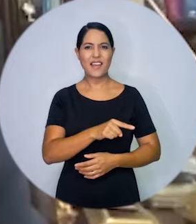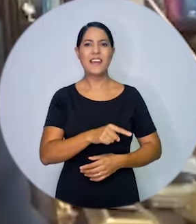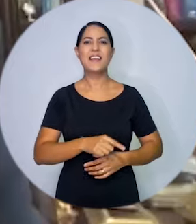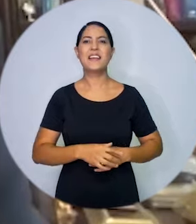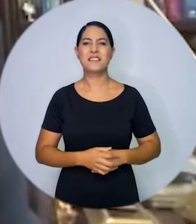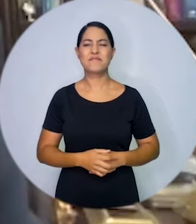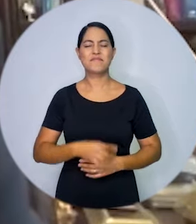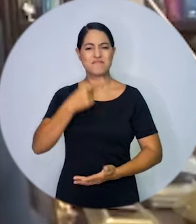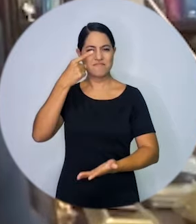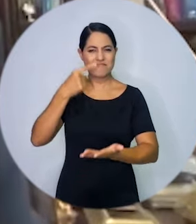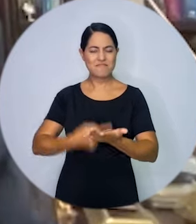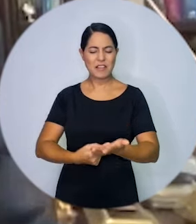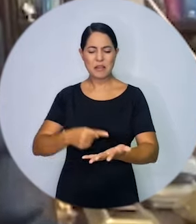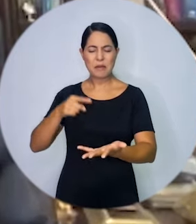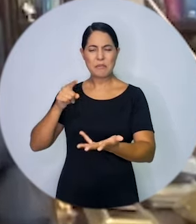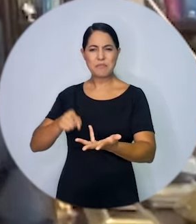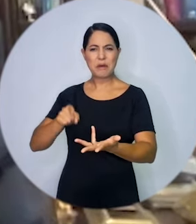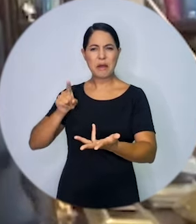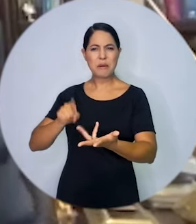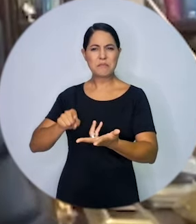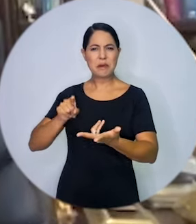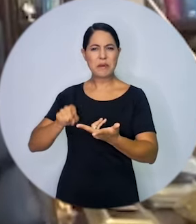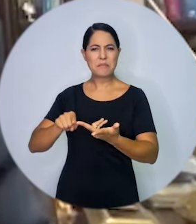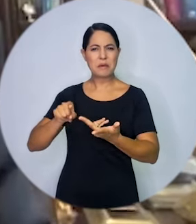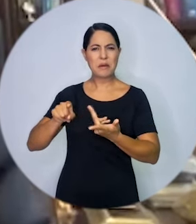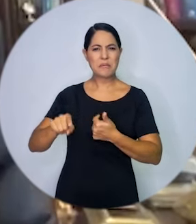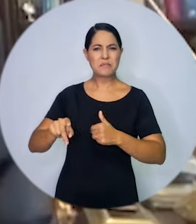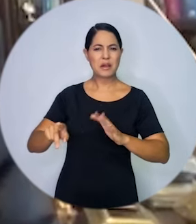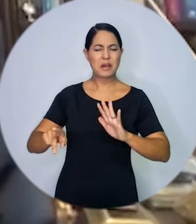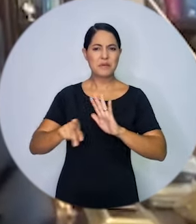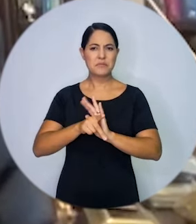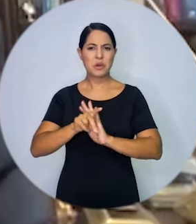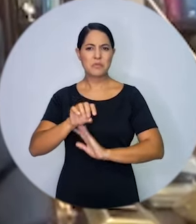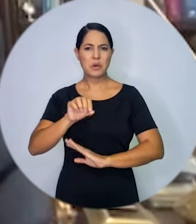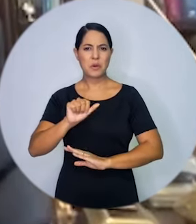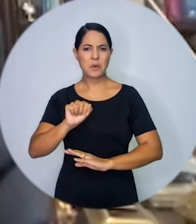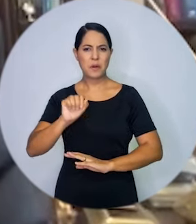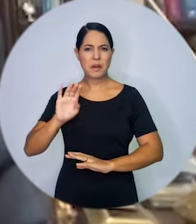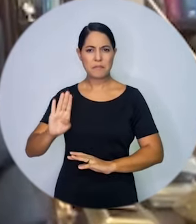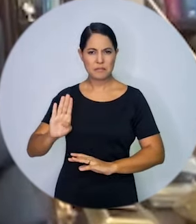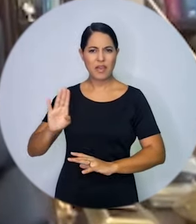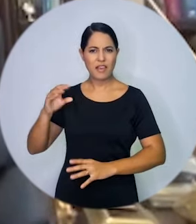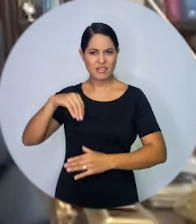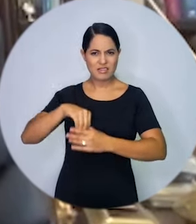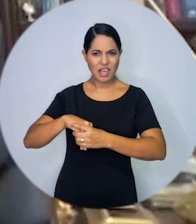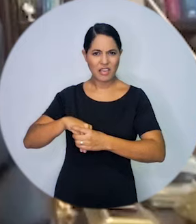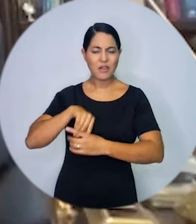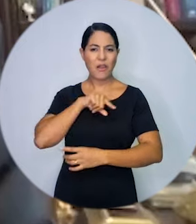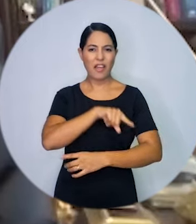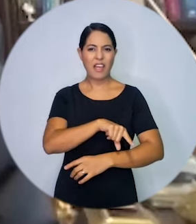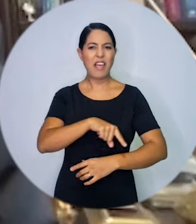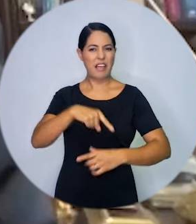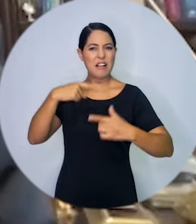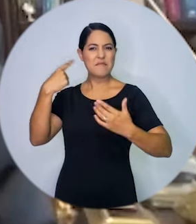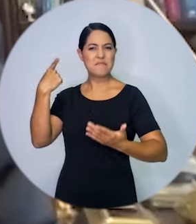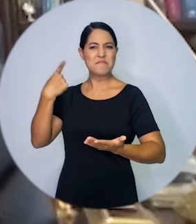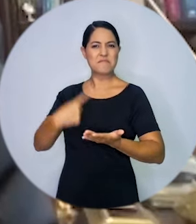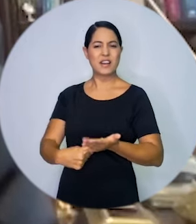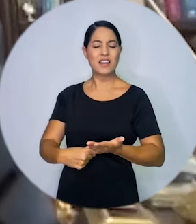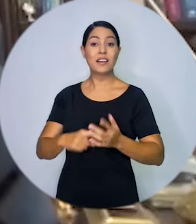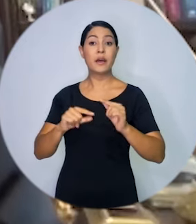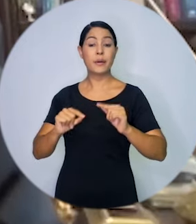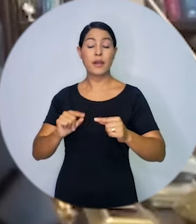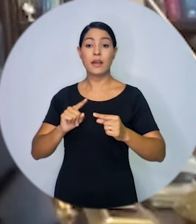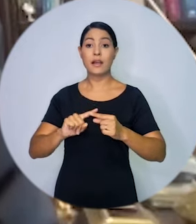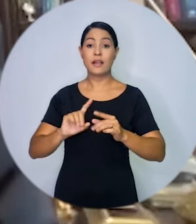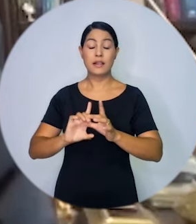dedicada, determinada, comprometida com as causas que são do DNA da nossa instituição e da